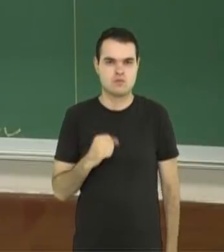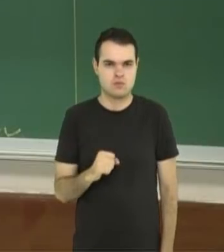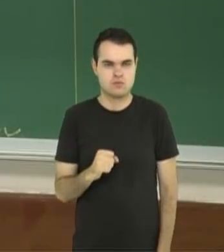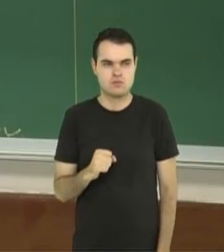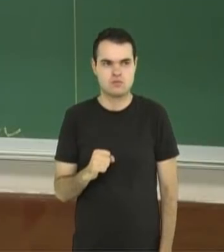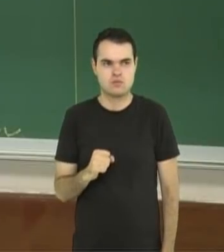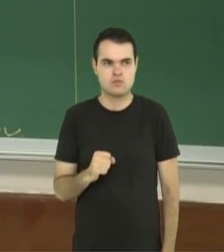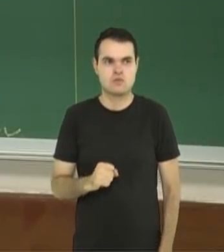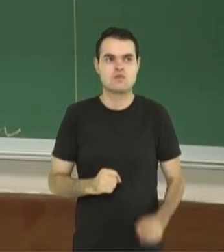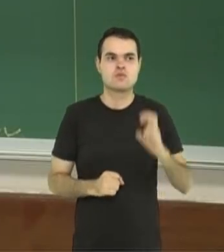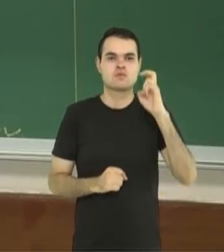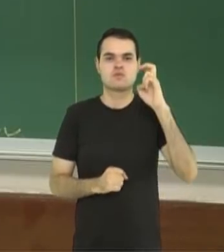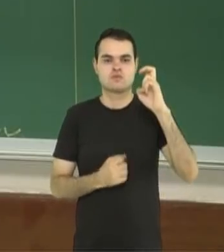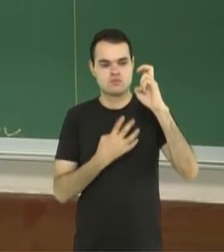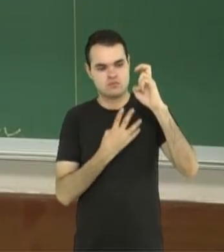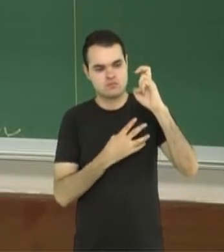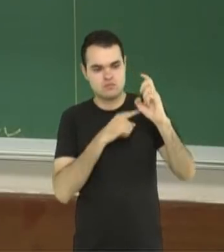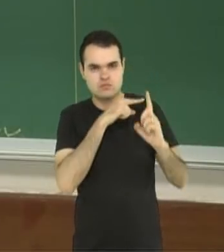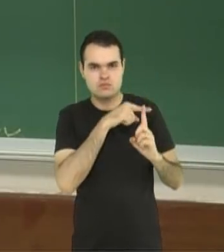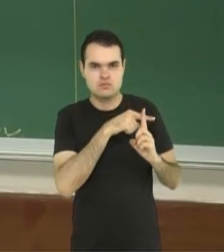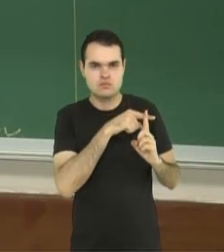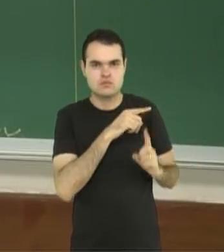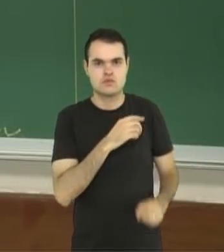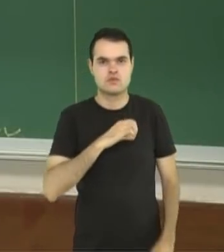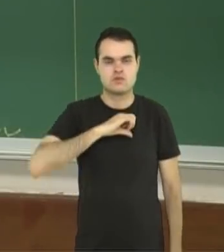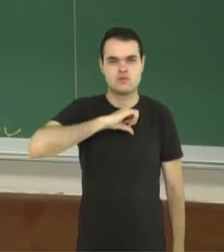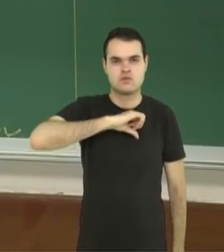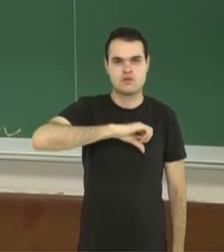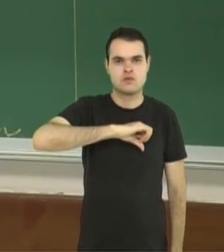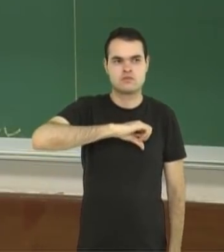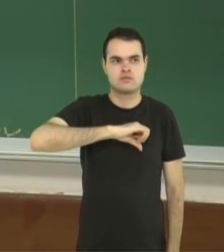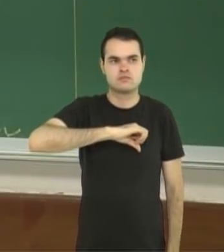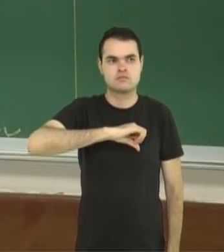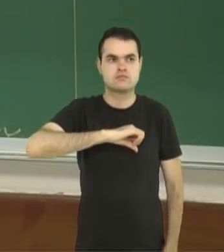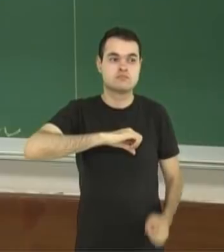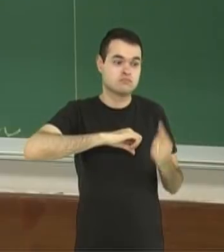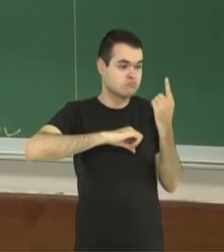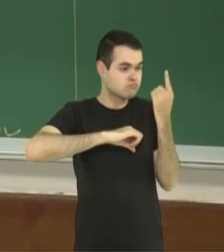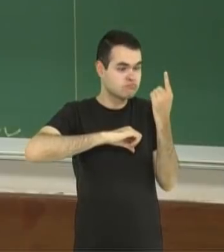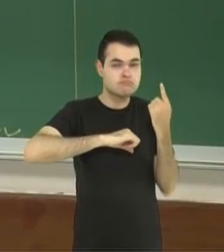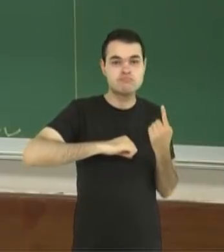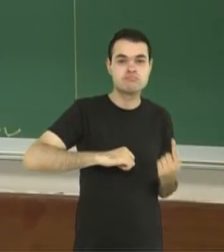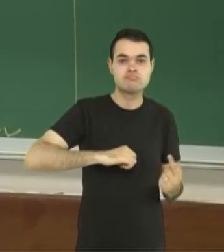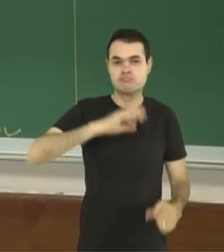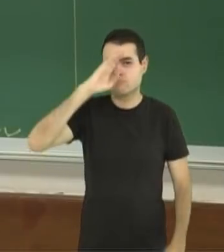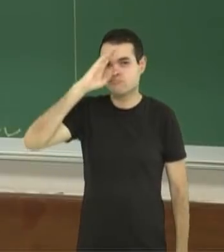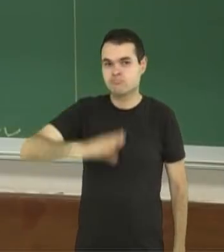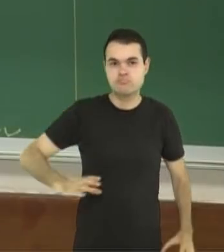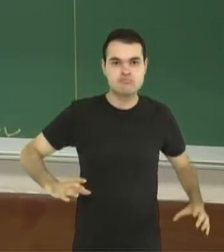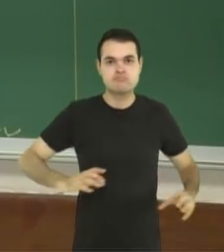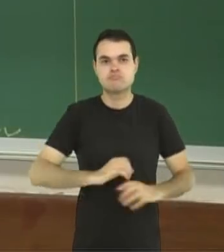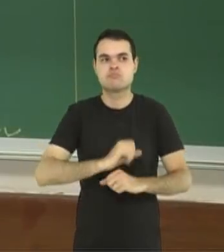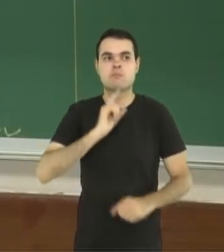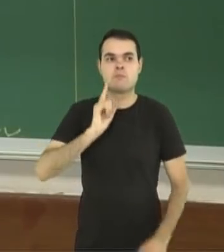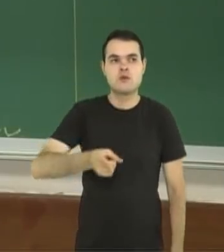8, né? 5 mais 4 é 9, tá? E 1, né? Então,